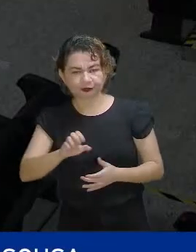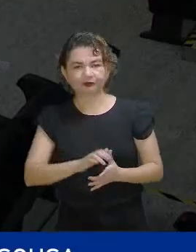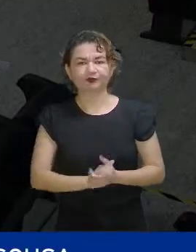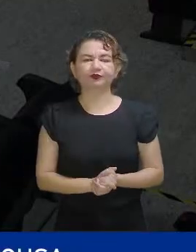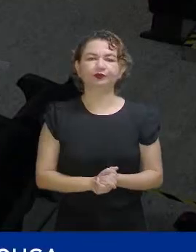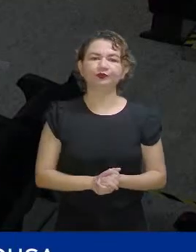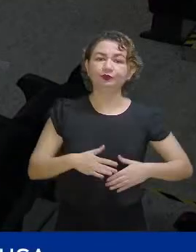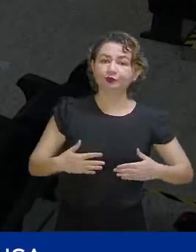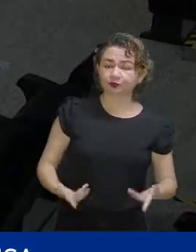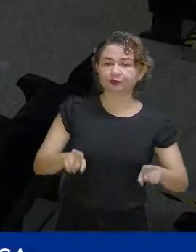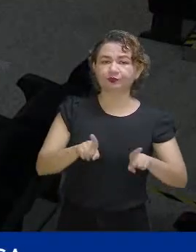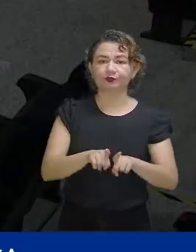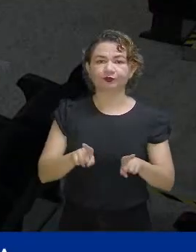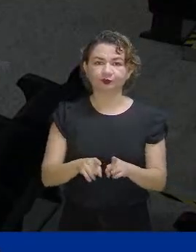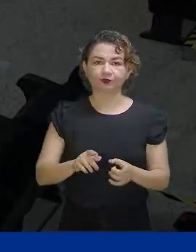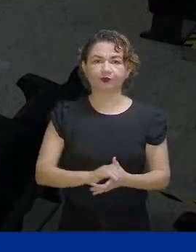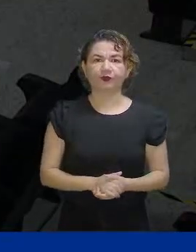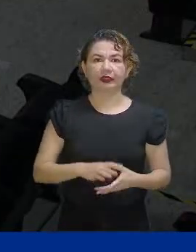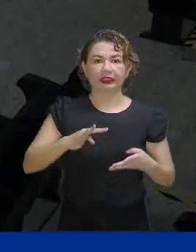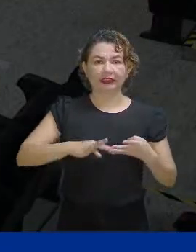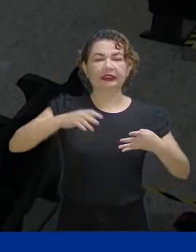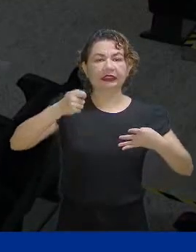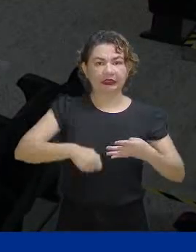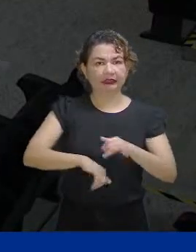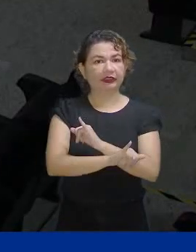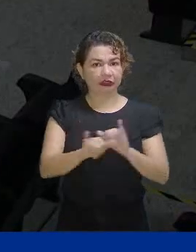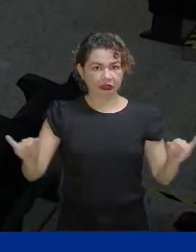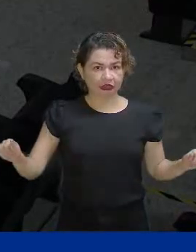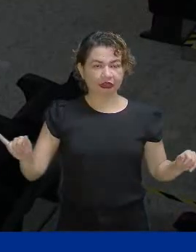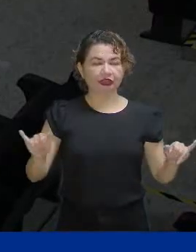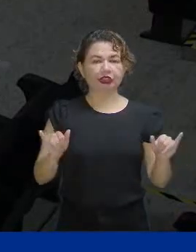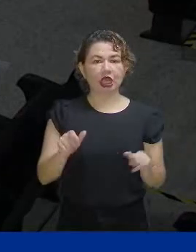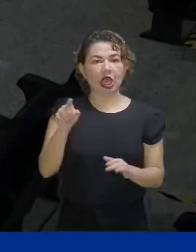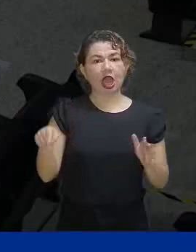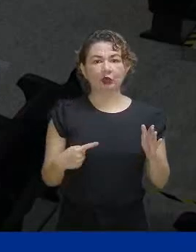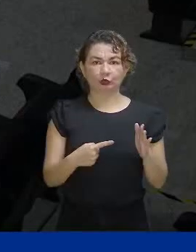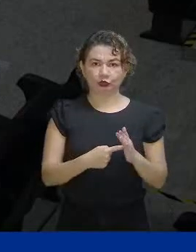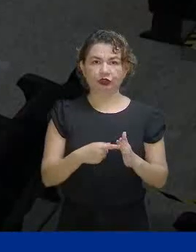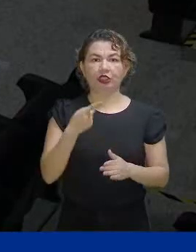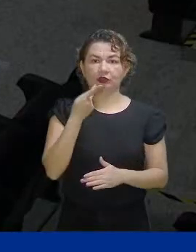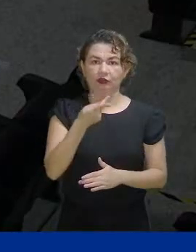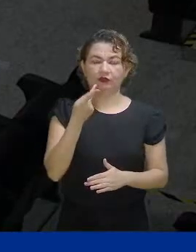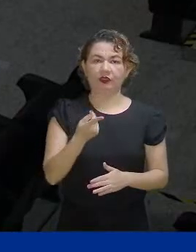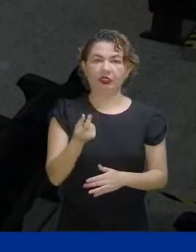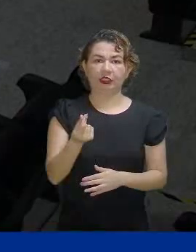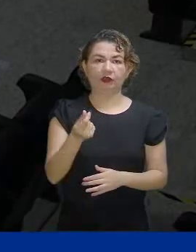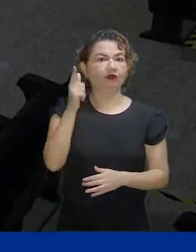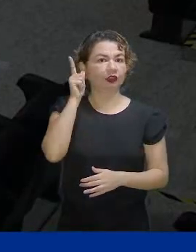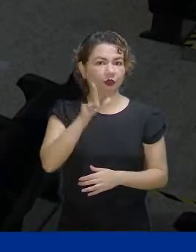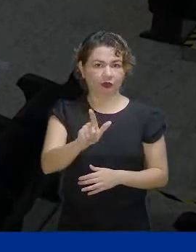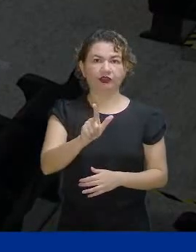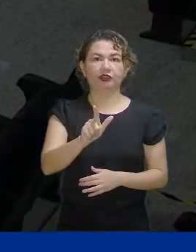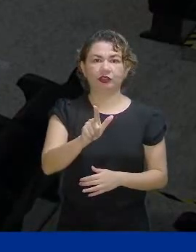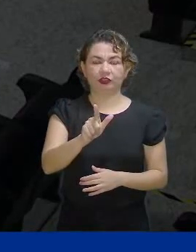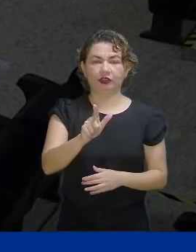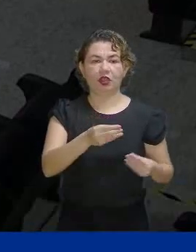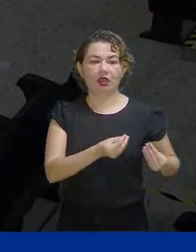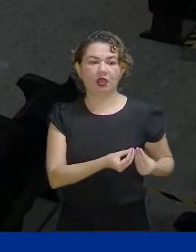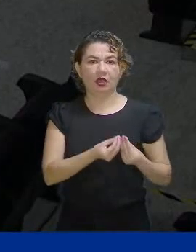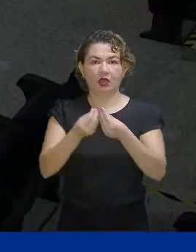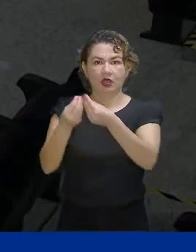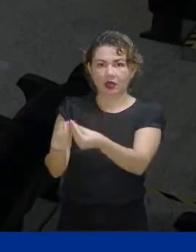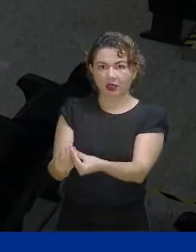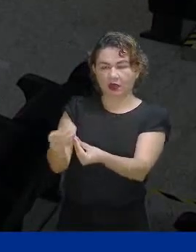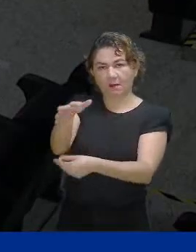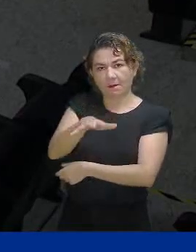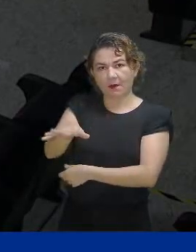28/3/2023. No caso, a sentença afirma que, abro aspas, o acusado disse que o valor apreendido se destinaria